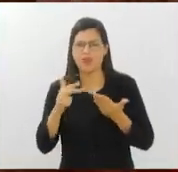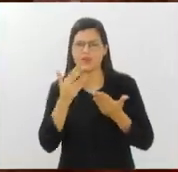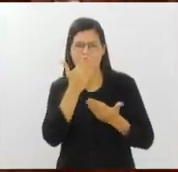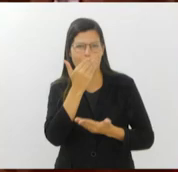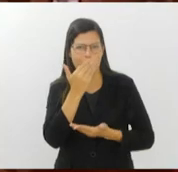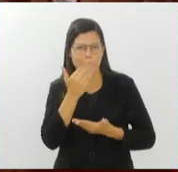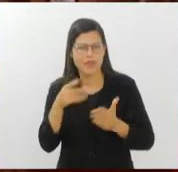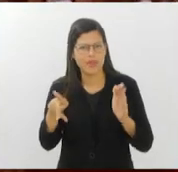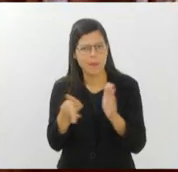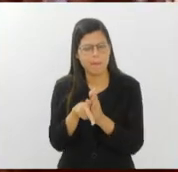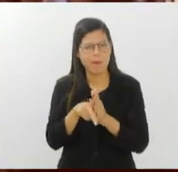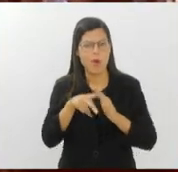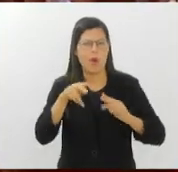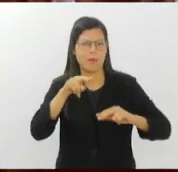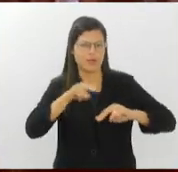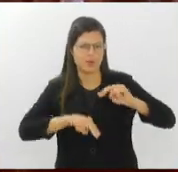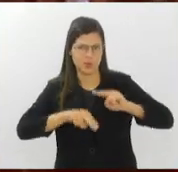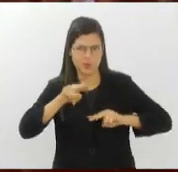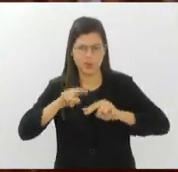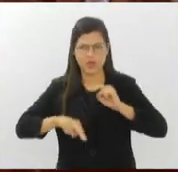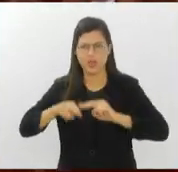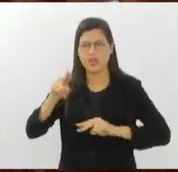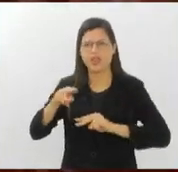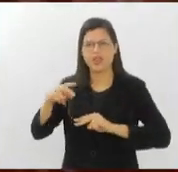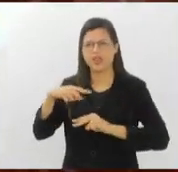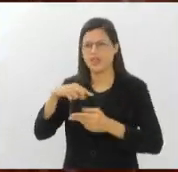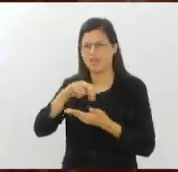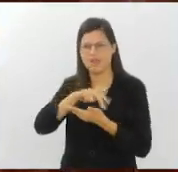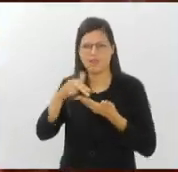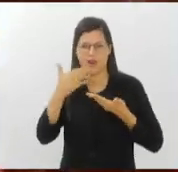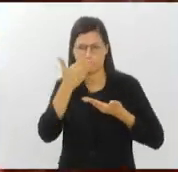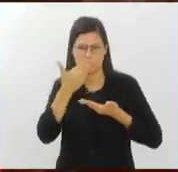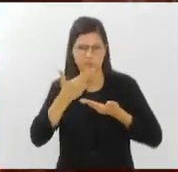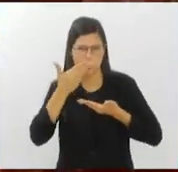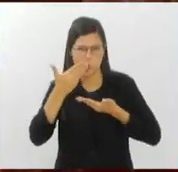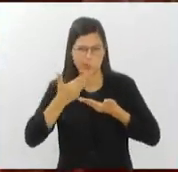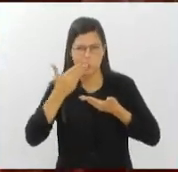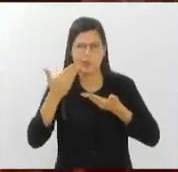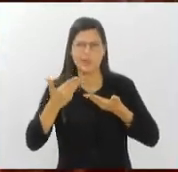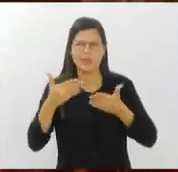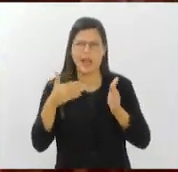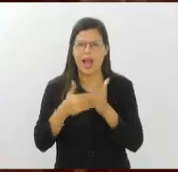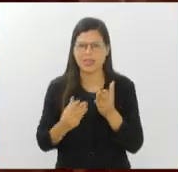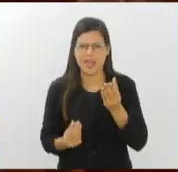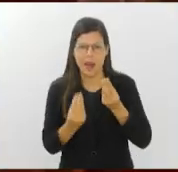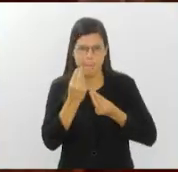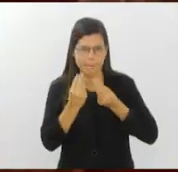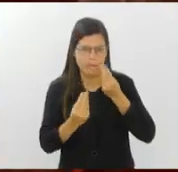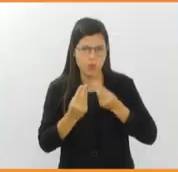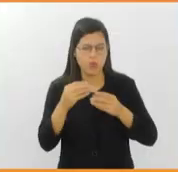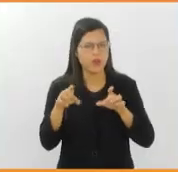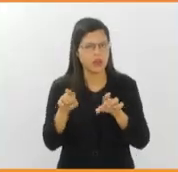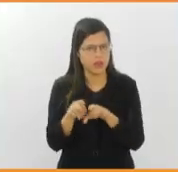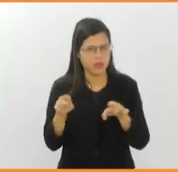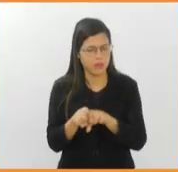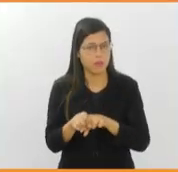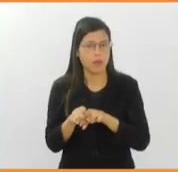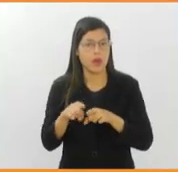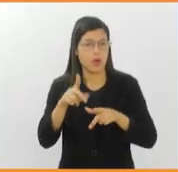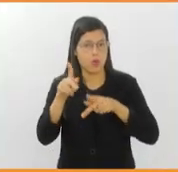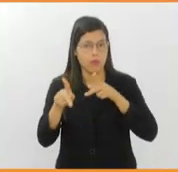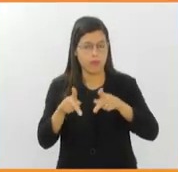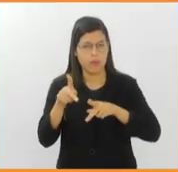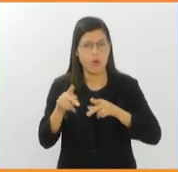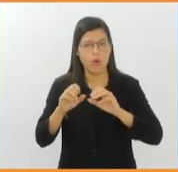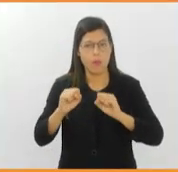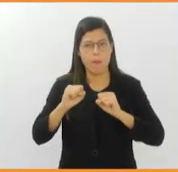e canjica, caldos e fondue, passando por cuscuz, pé de moleque e quentão, até hambúrguer e costela barbecue. O público também pode